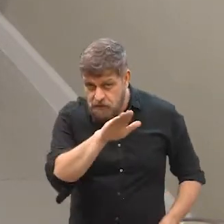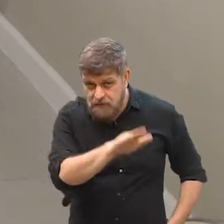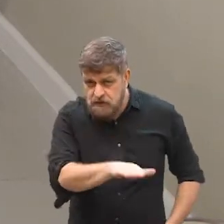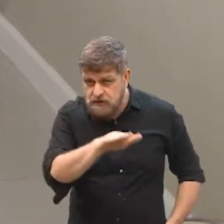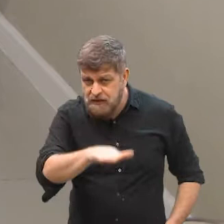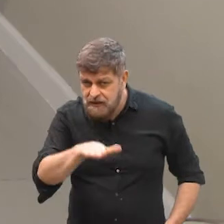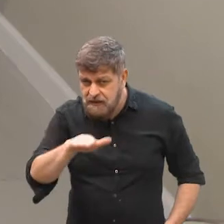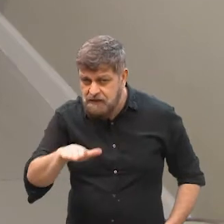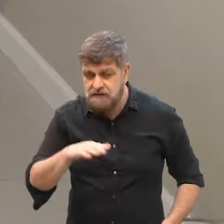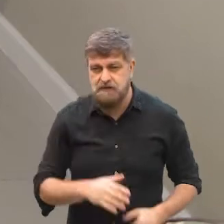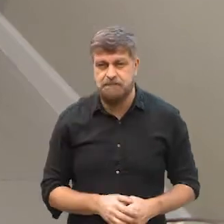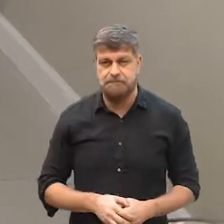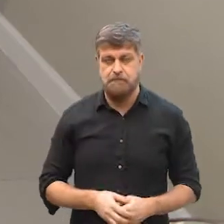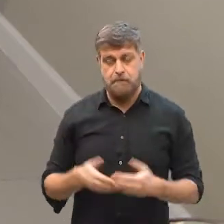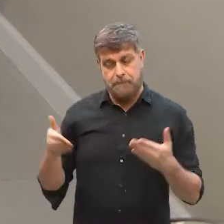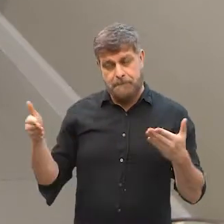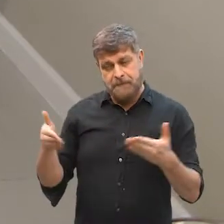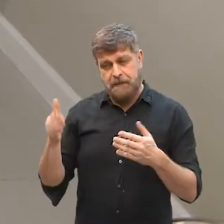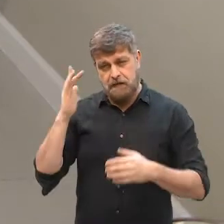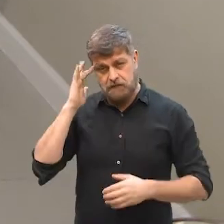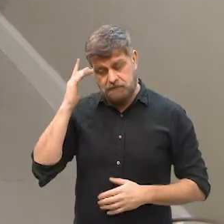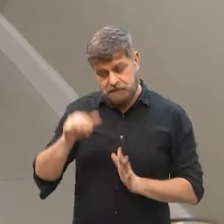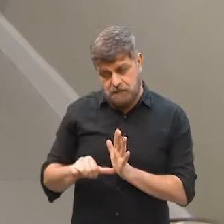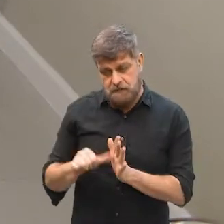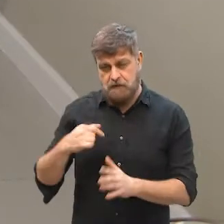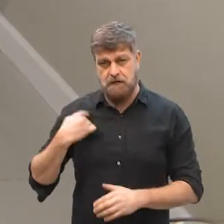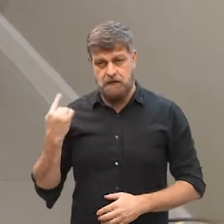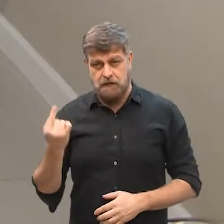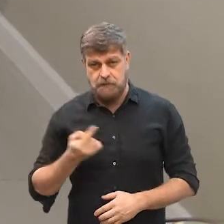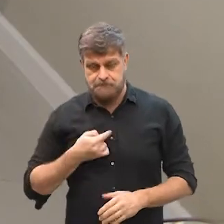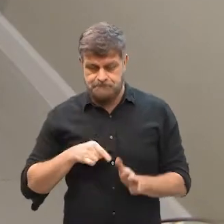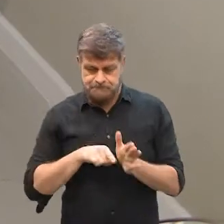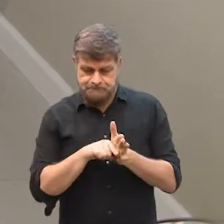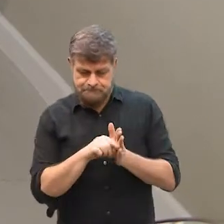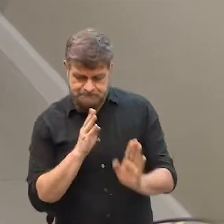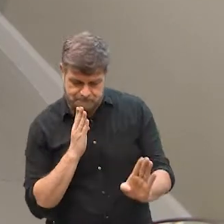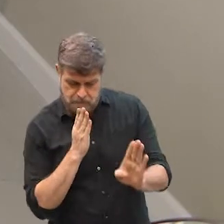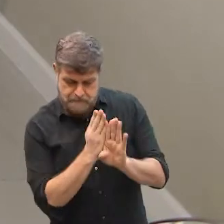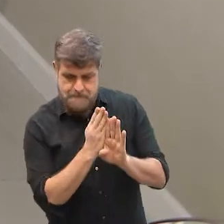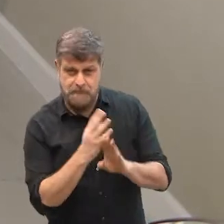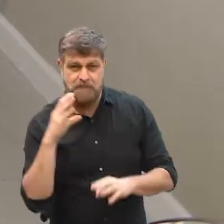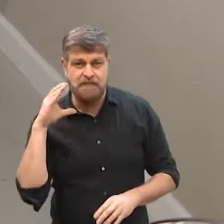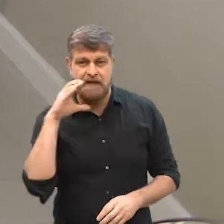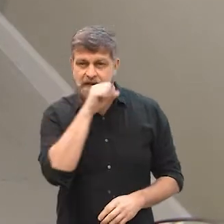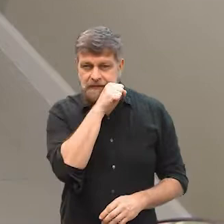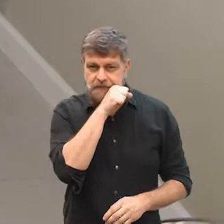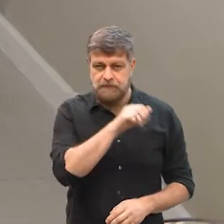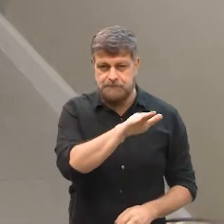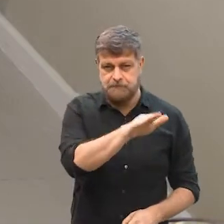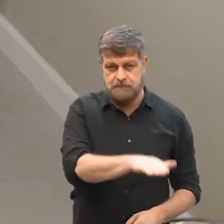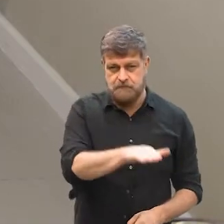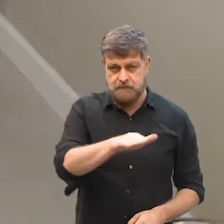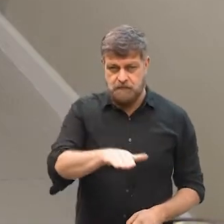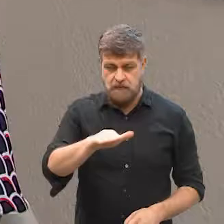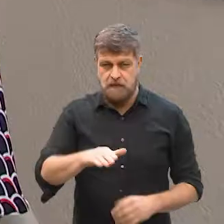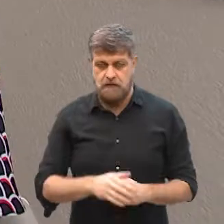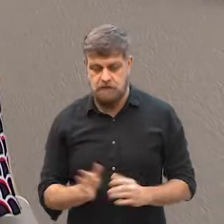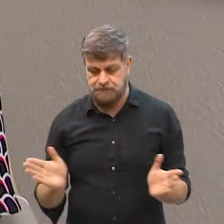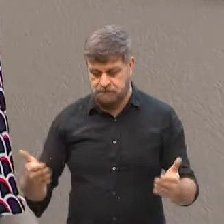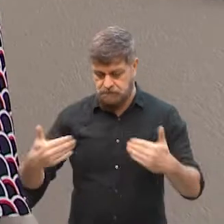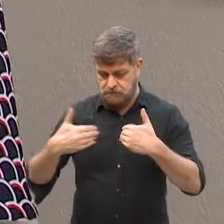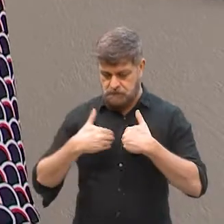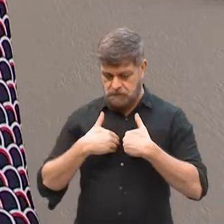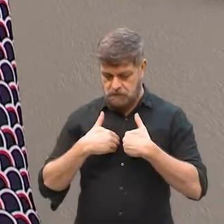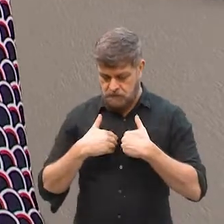caso agora. Hoje, assim, acho que, primeiro, a gente está tendo um diagnóstico muito mais cedo, né? Crianças do espectro do